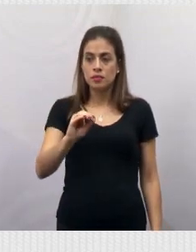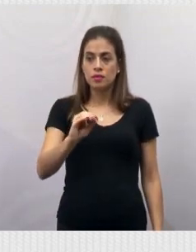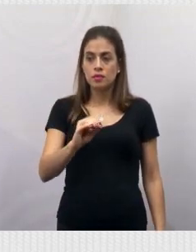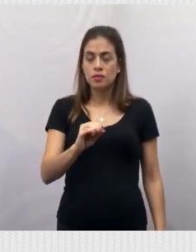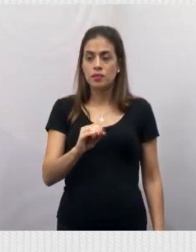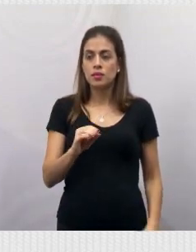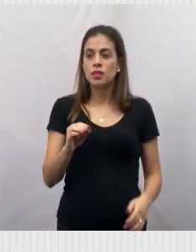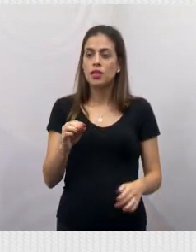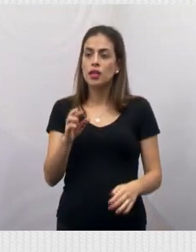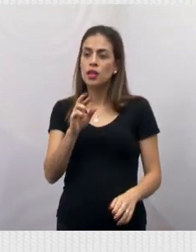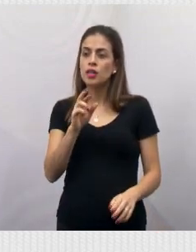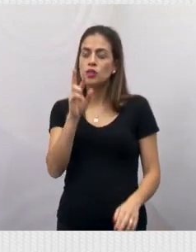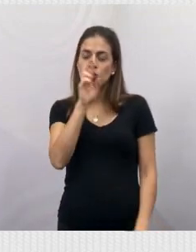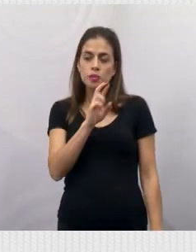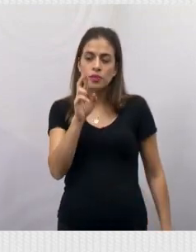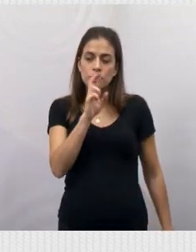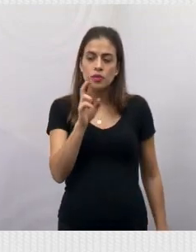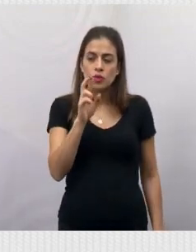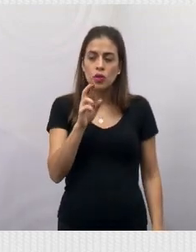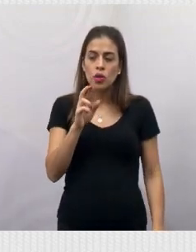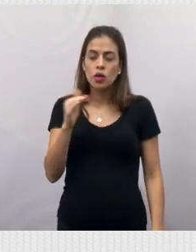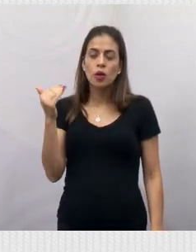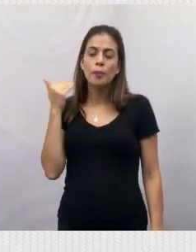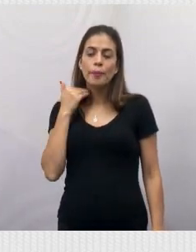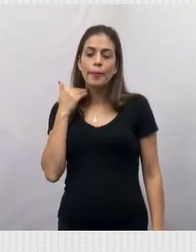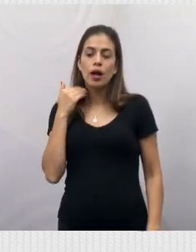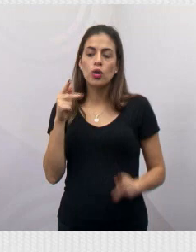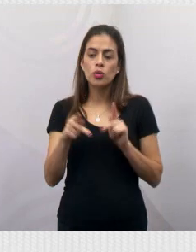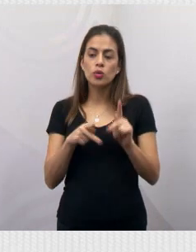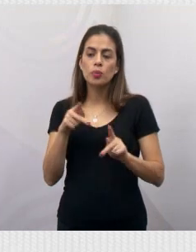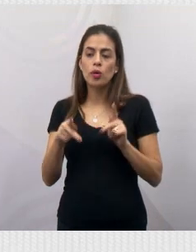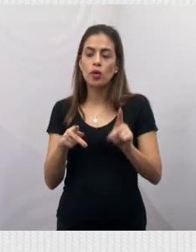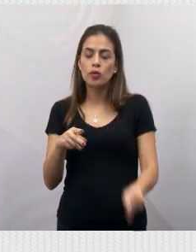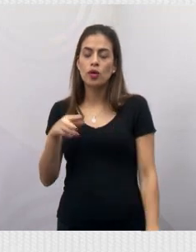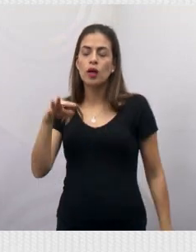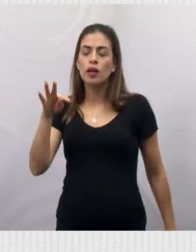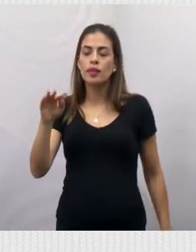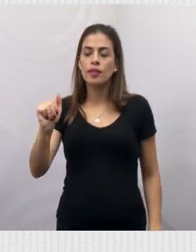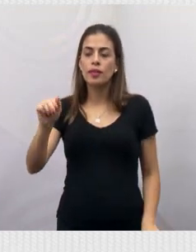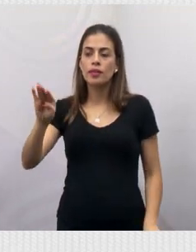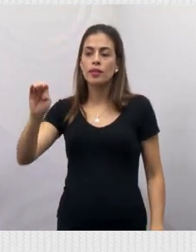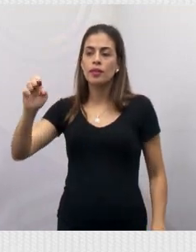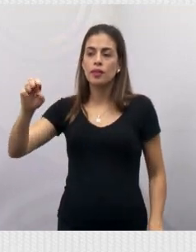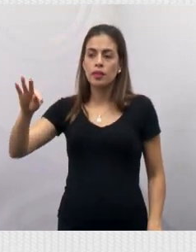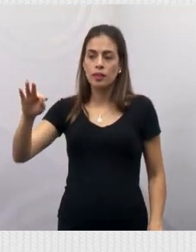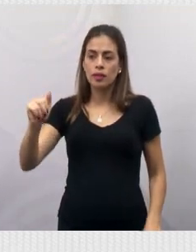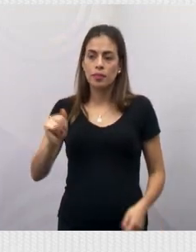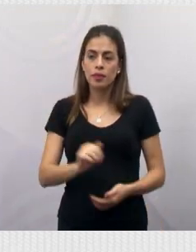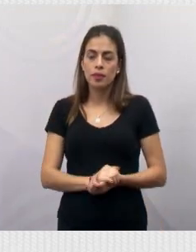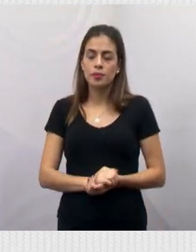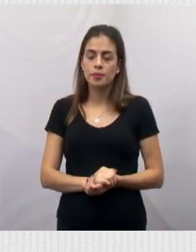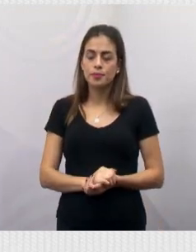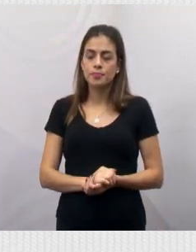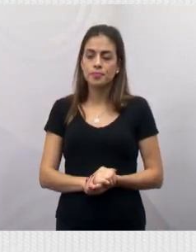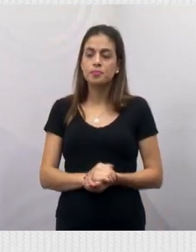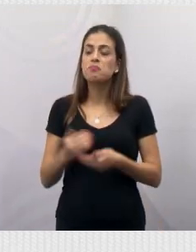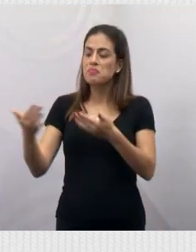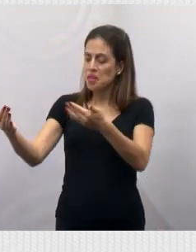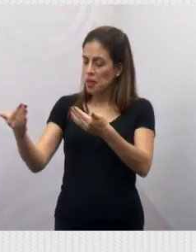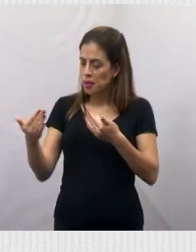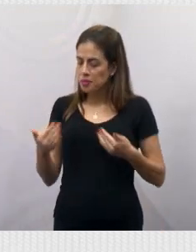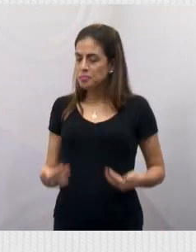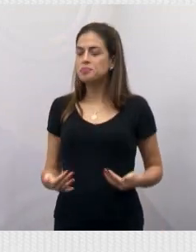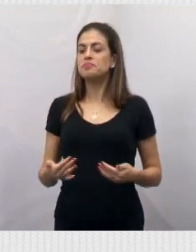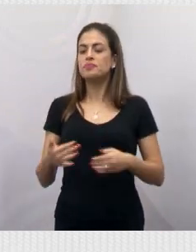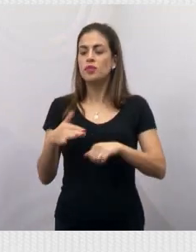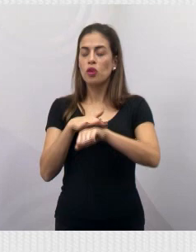do Povo, a Tábata. Fomos muito bem recebidos lá no PAT, né? E fomos falar sobre